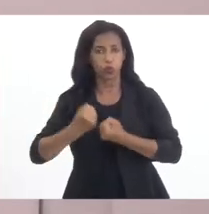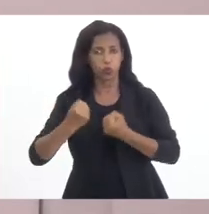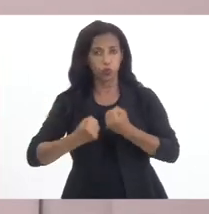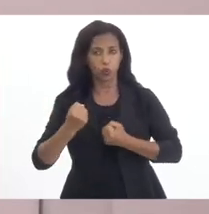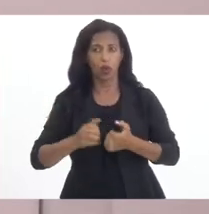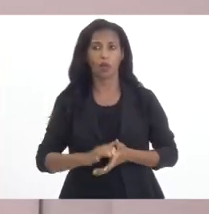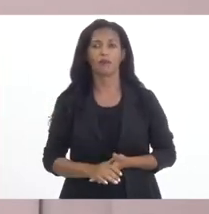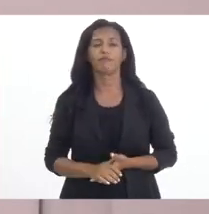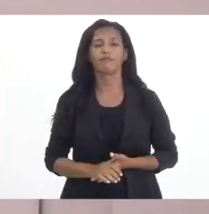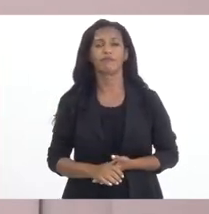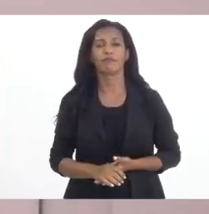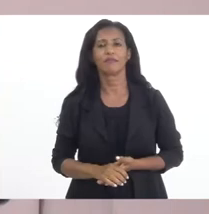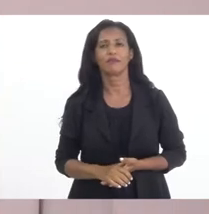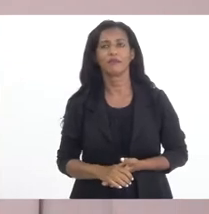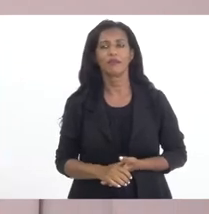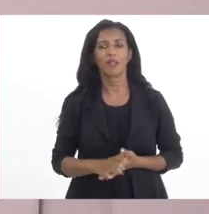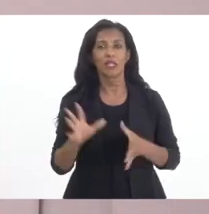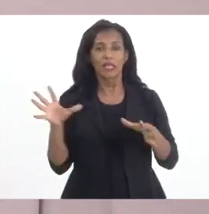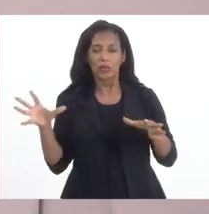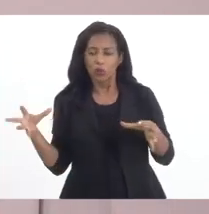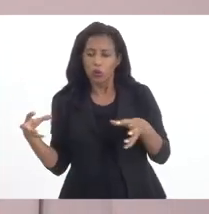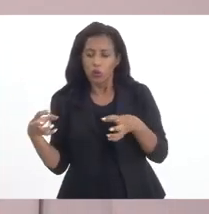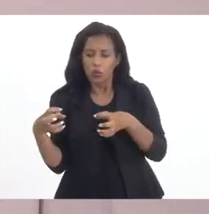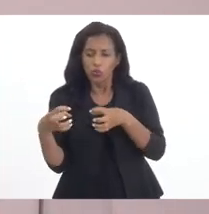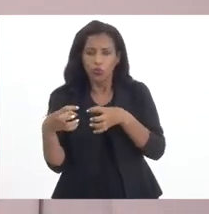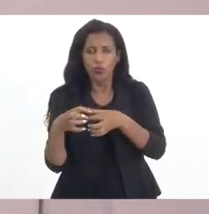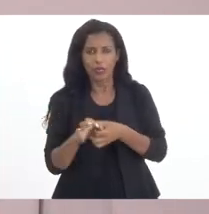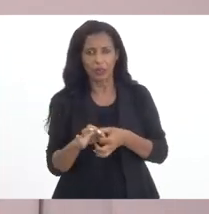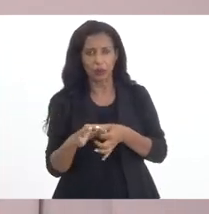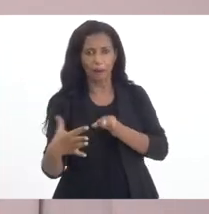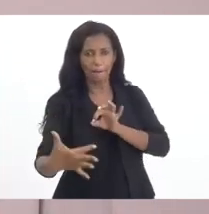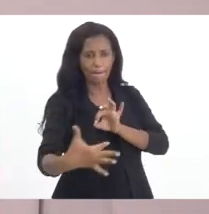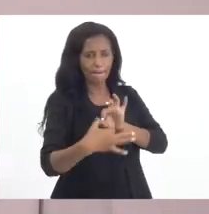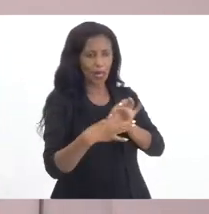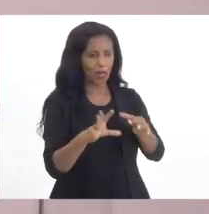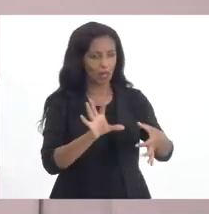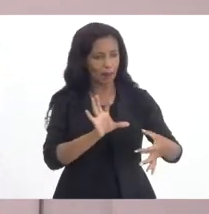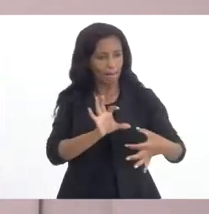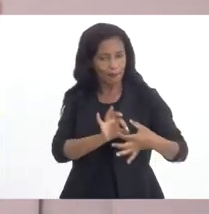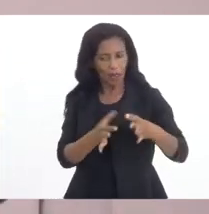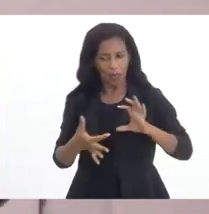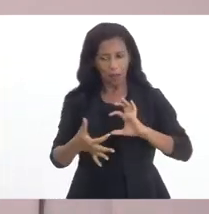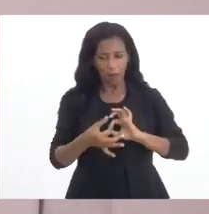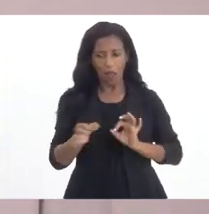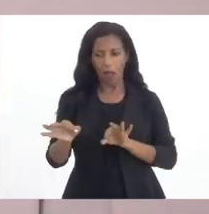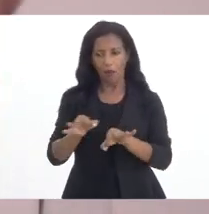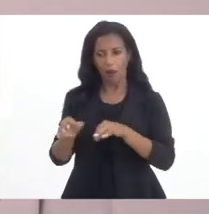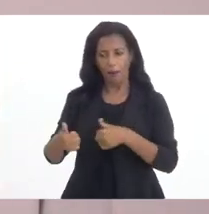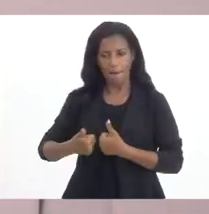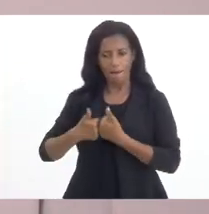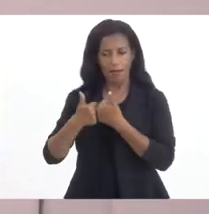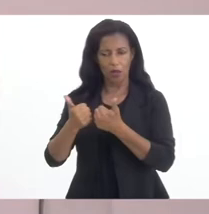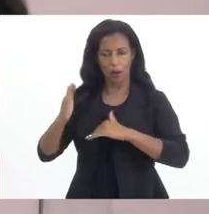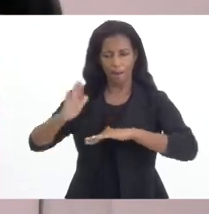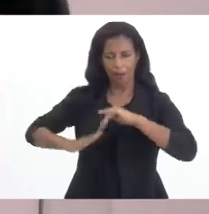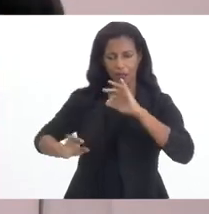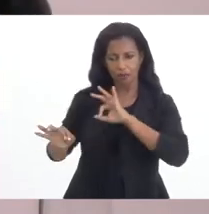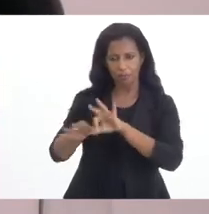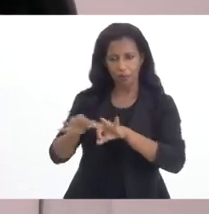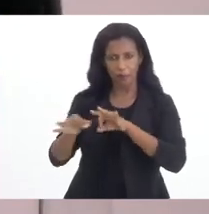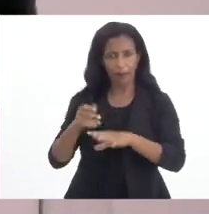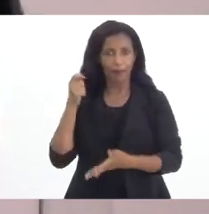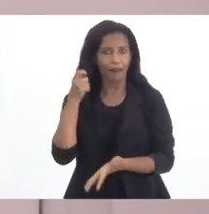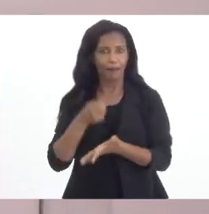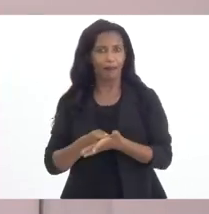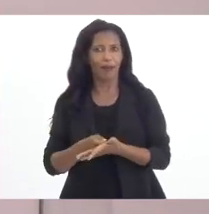fundindo, estão se juntando, porque isso permite uma organização melhor, mais competente, mais preparada e